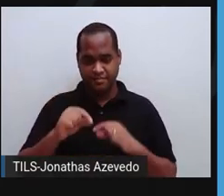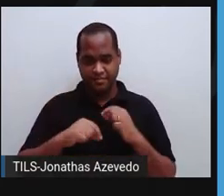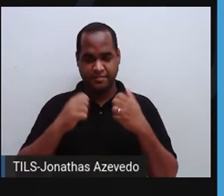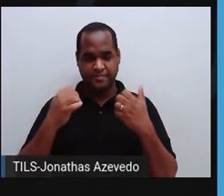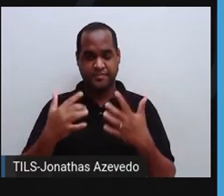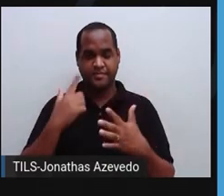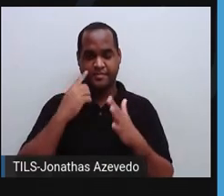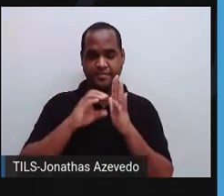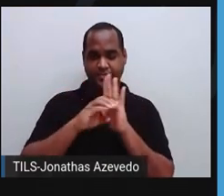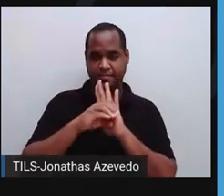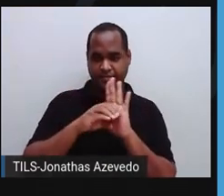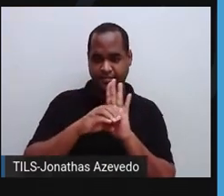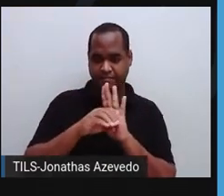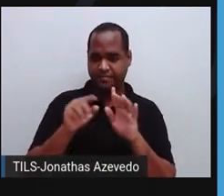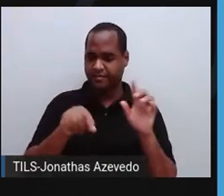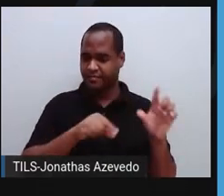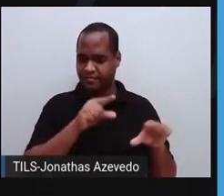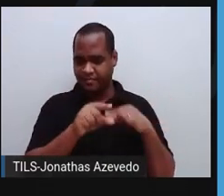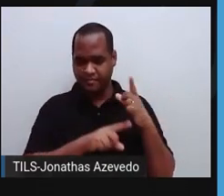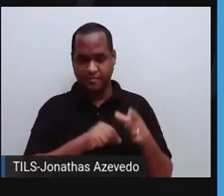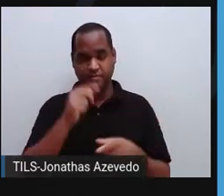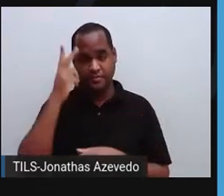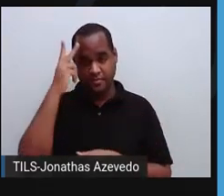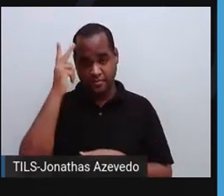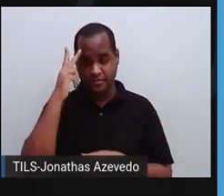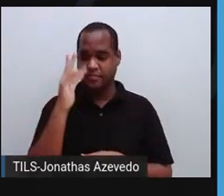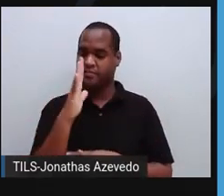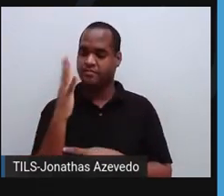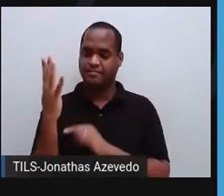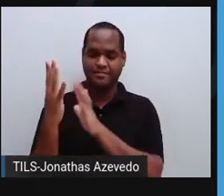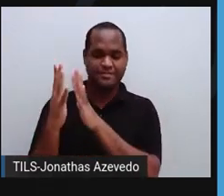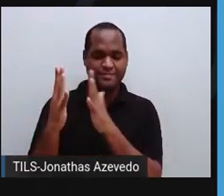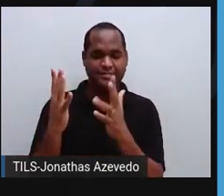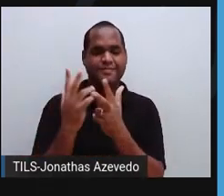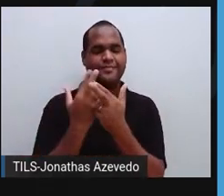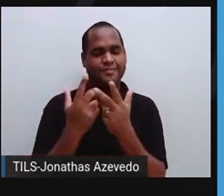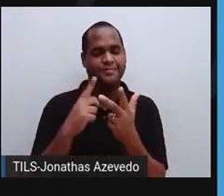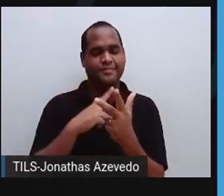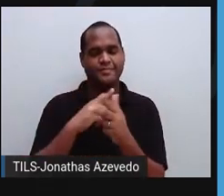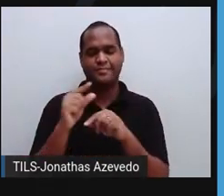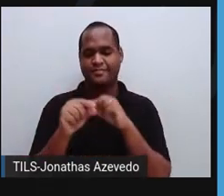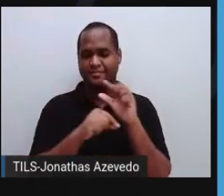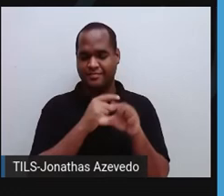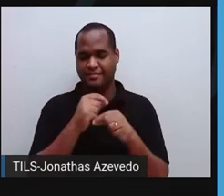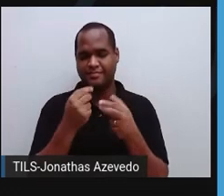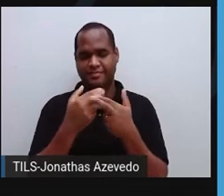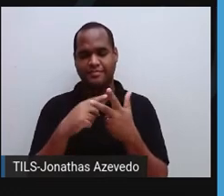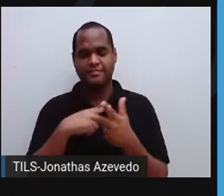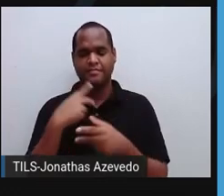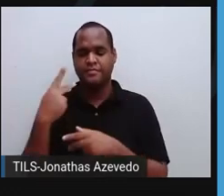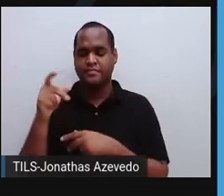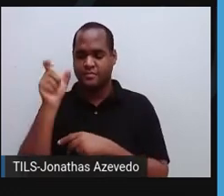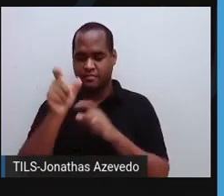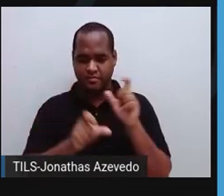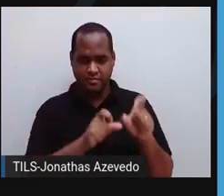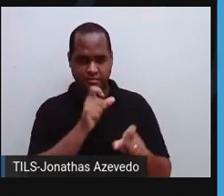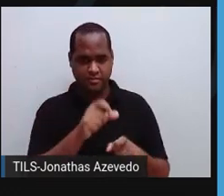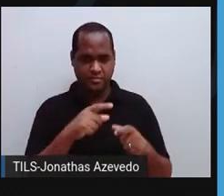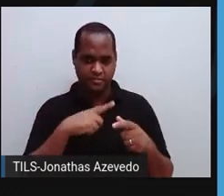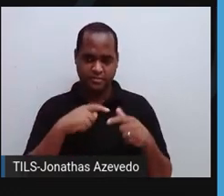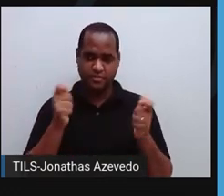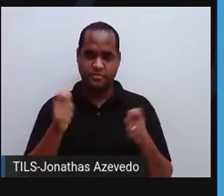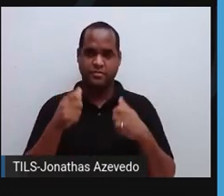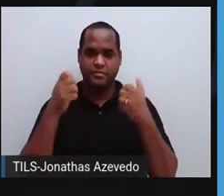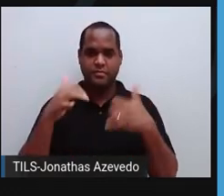de seleção natural. A natureza vai promover uma seleção de algumas características vantajosas para